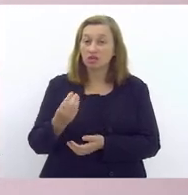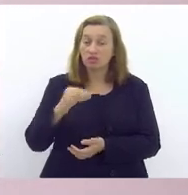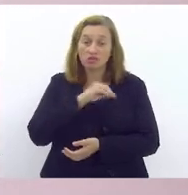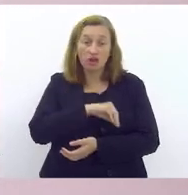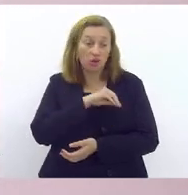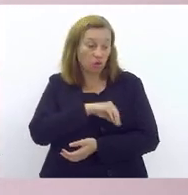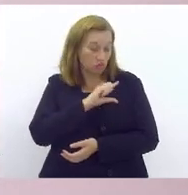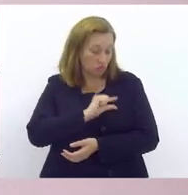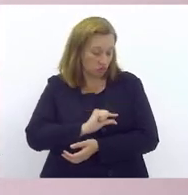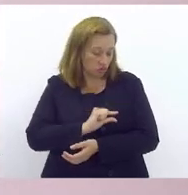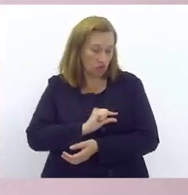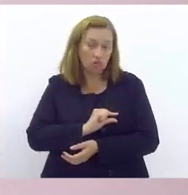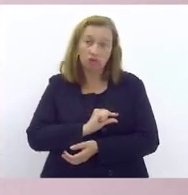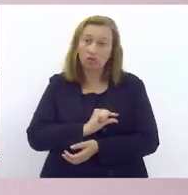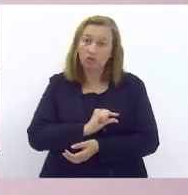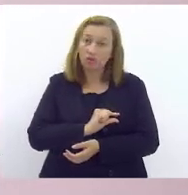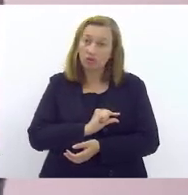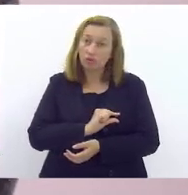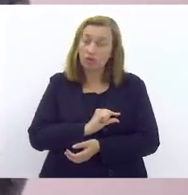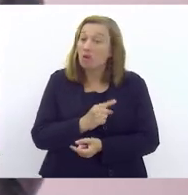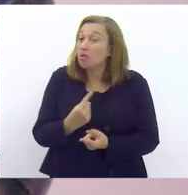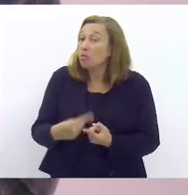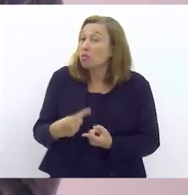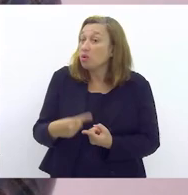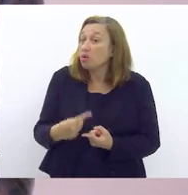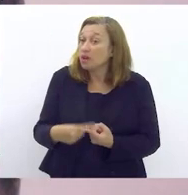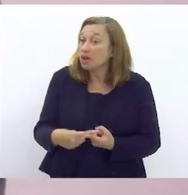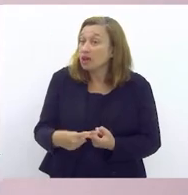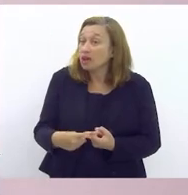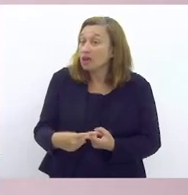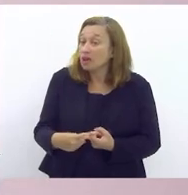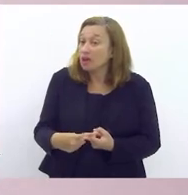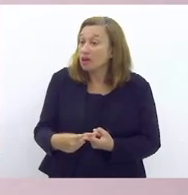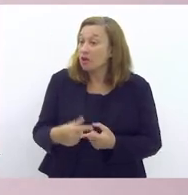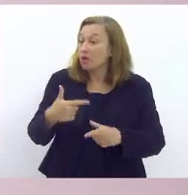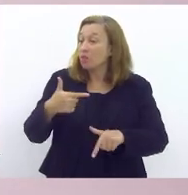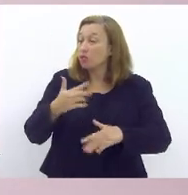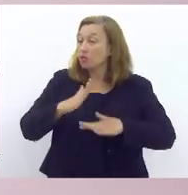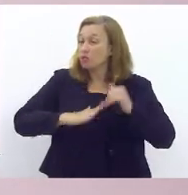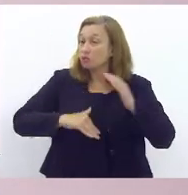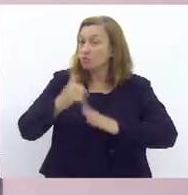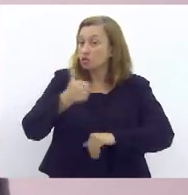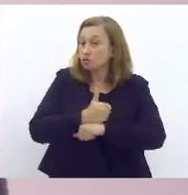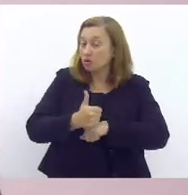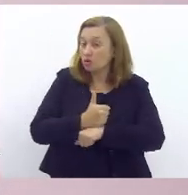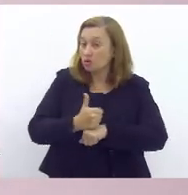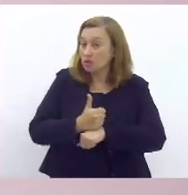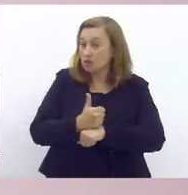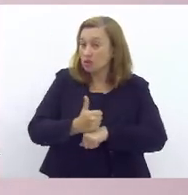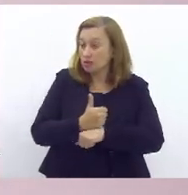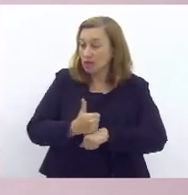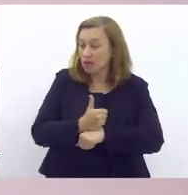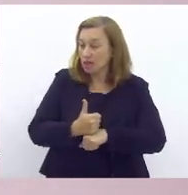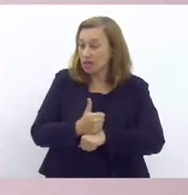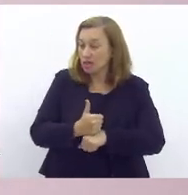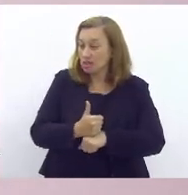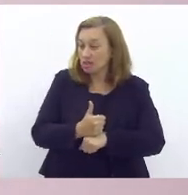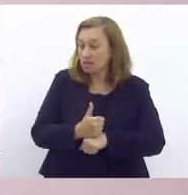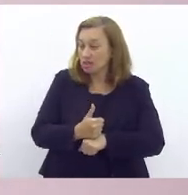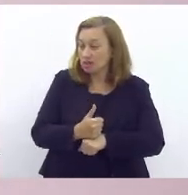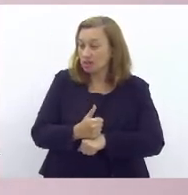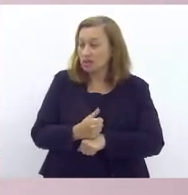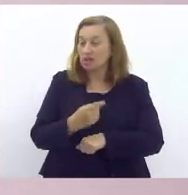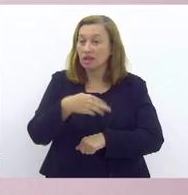num custo muito mais baixo, porque a mão de obra na creche conveniada é muito mais barata do que o custo que